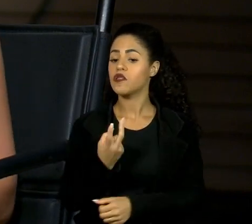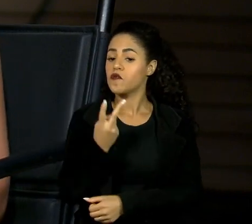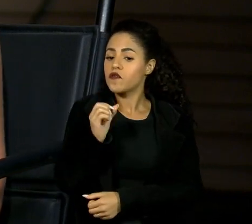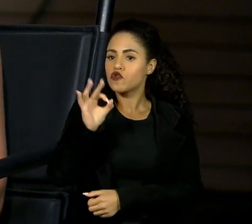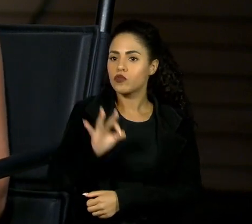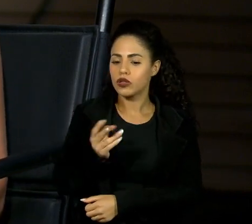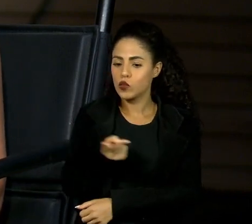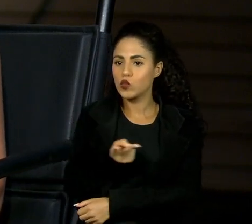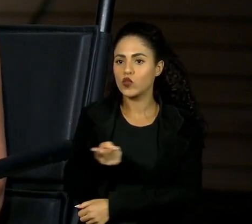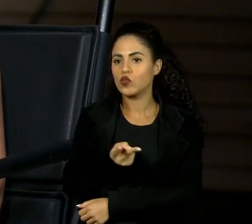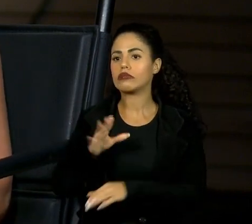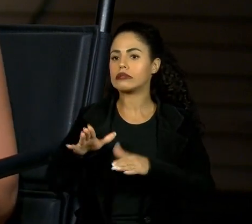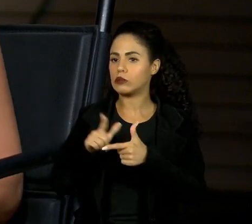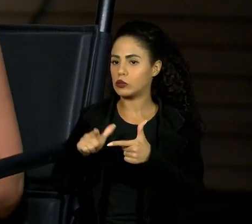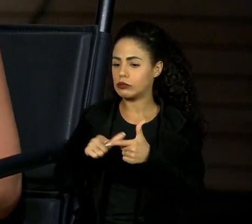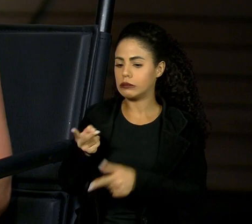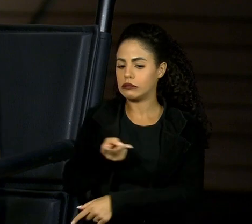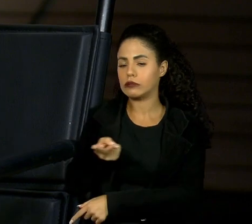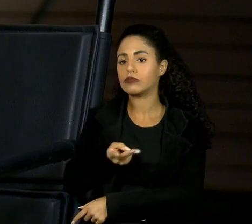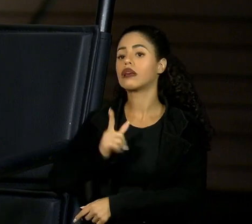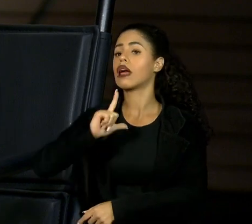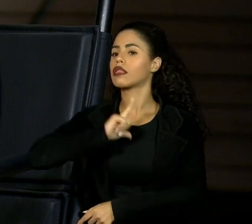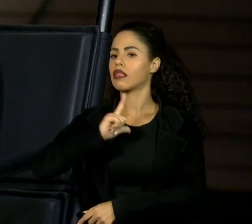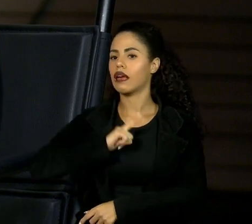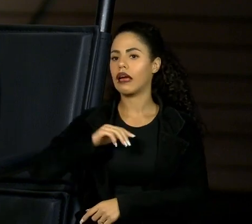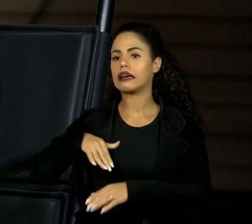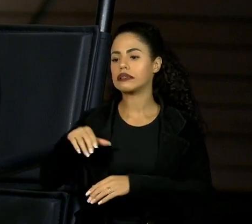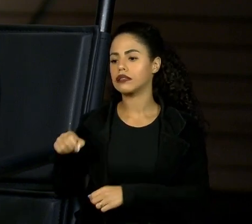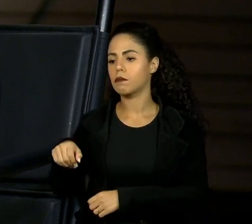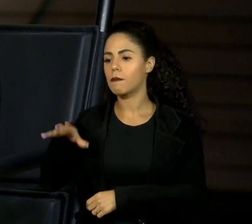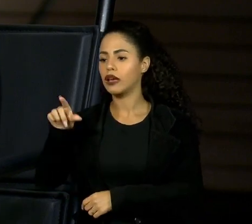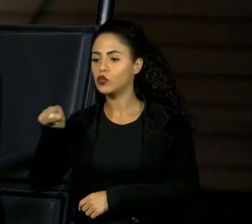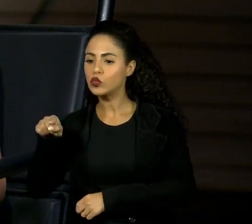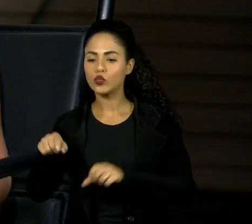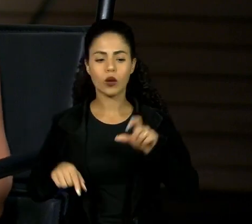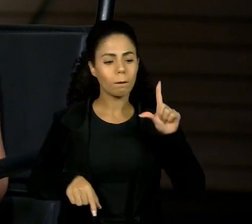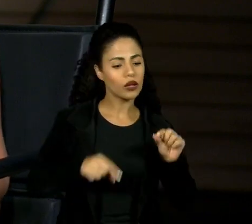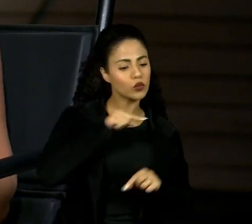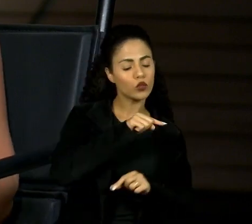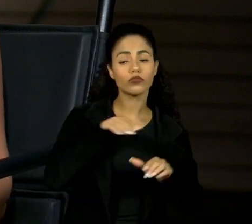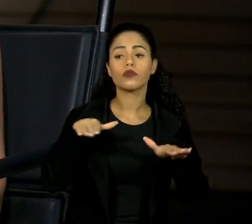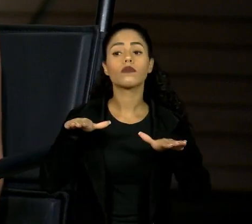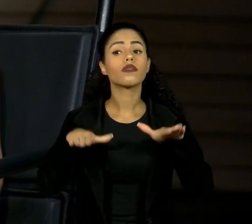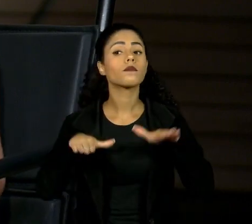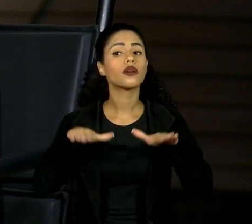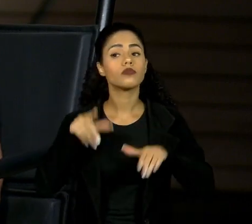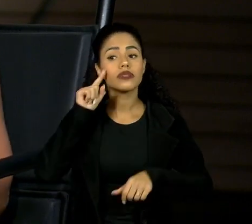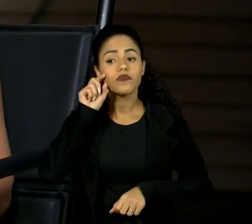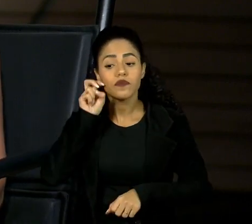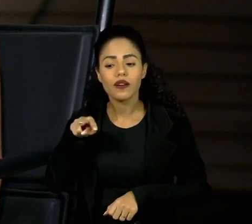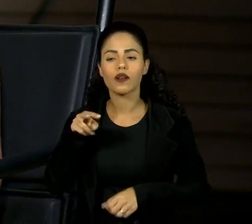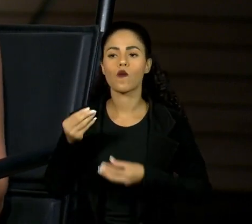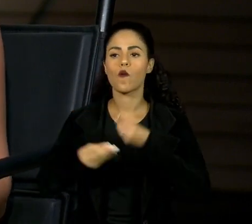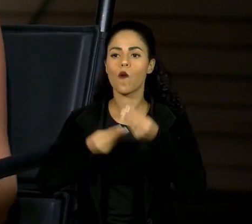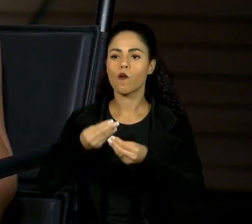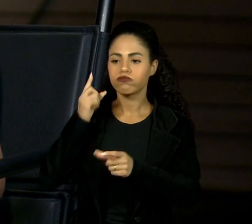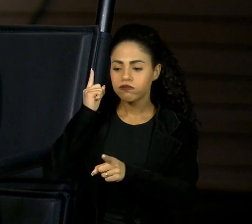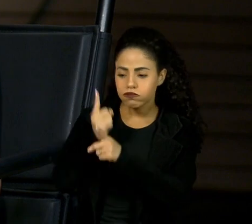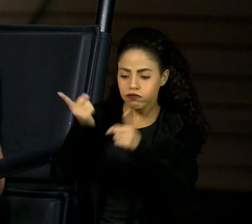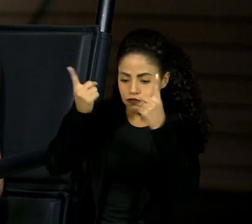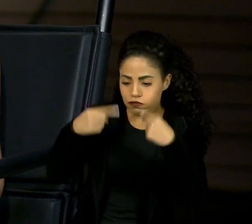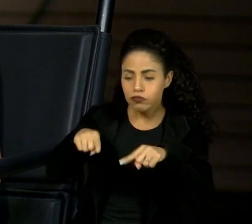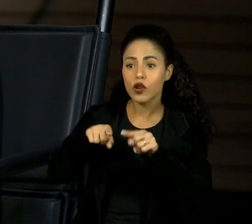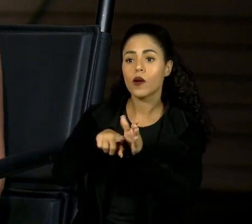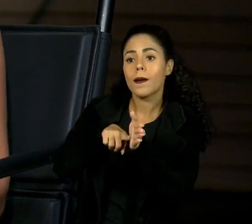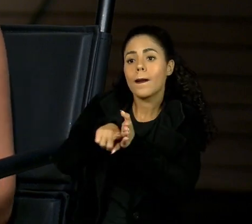os dois têm um pouquinho de problema. Às vezes é um pouco maior em um pouco maior no outro, mas é super importante e a gente sempre enfatiza, né, Renato, que a